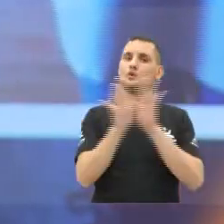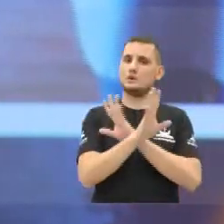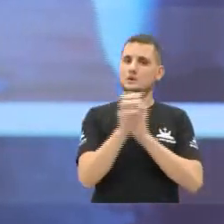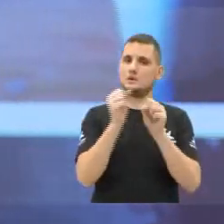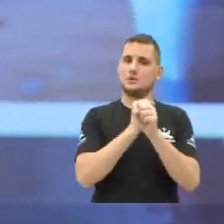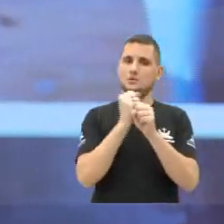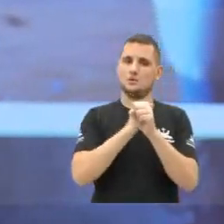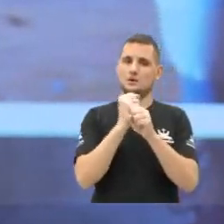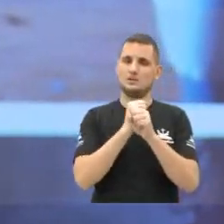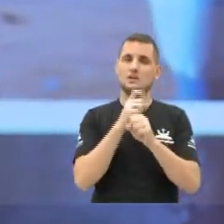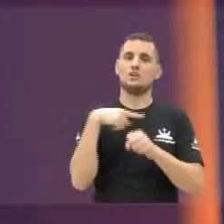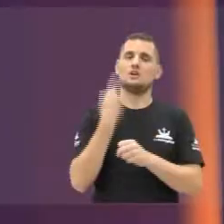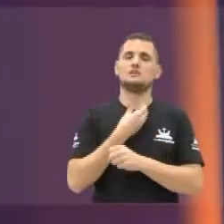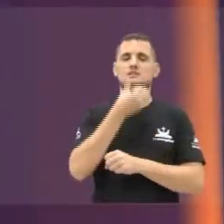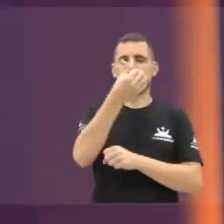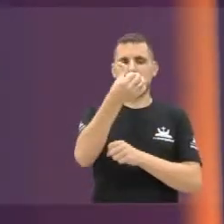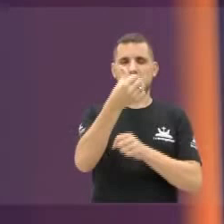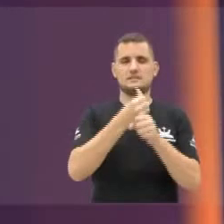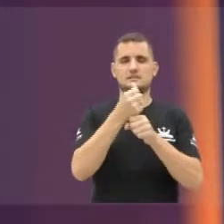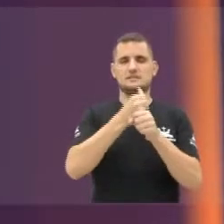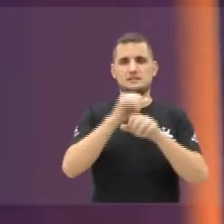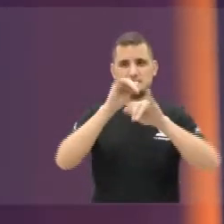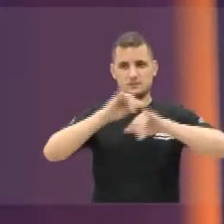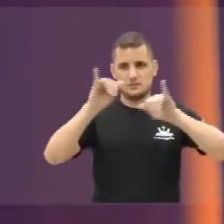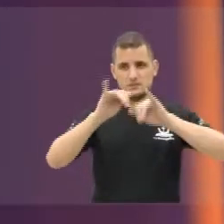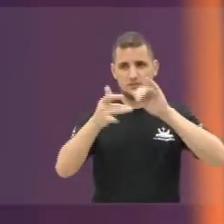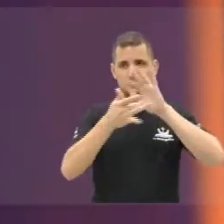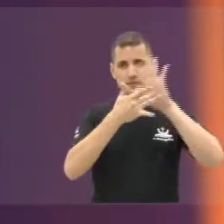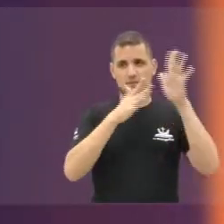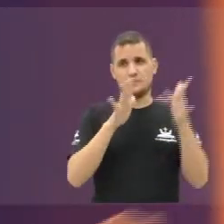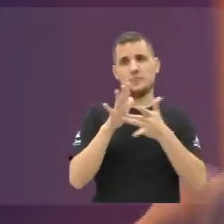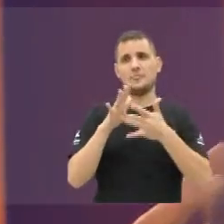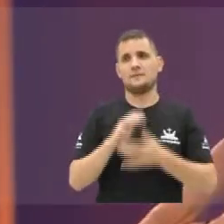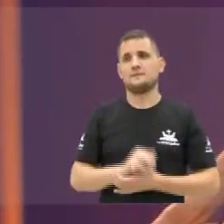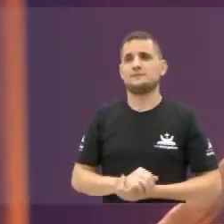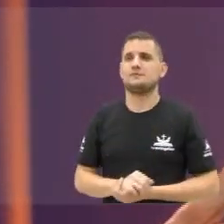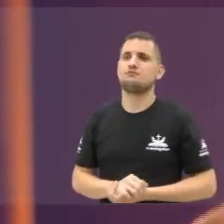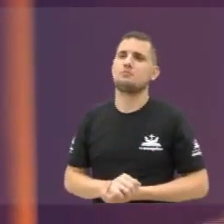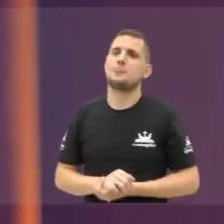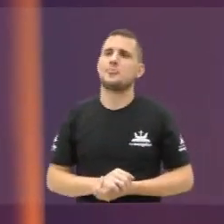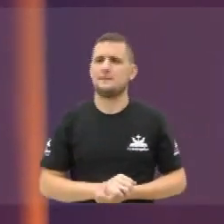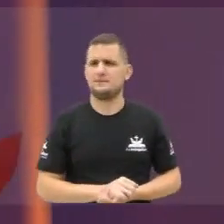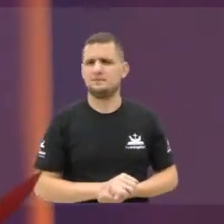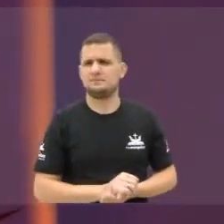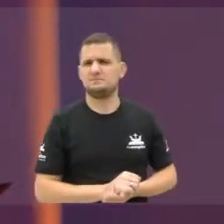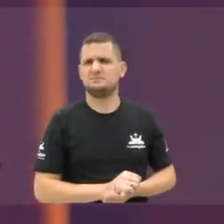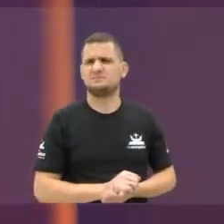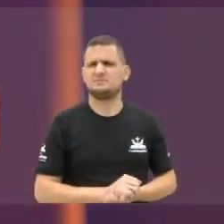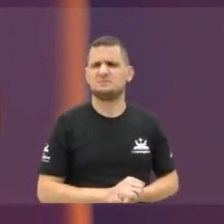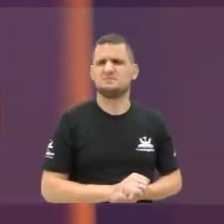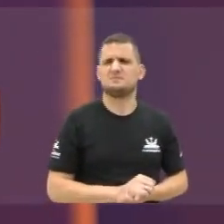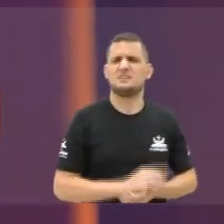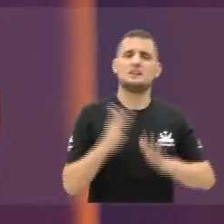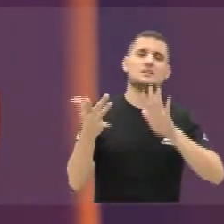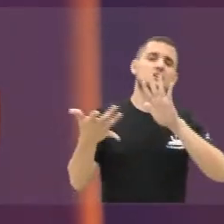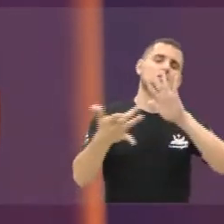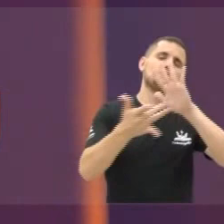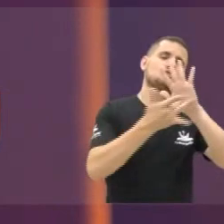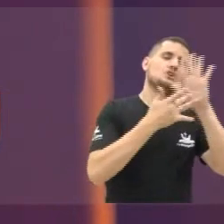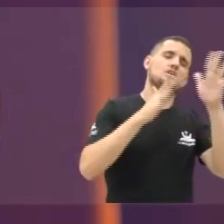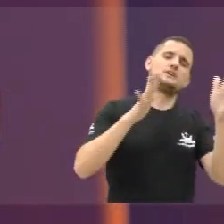6 anos levando a palavra de Deus. Cantemos. Jesus, neste nome há